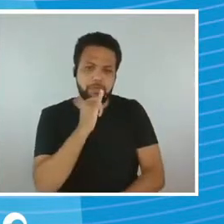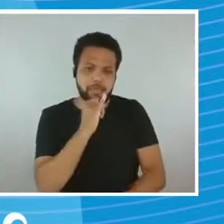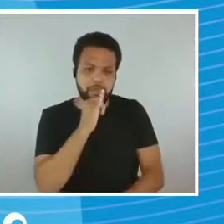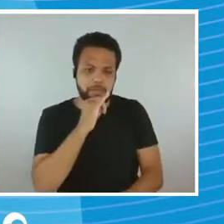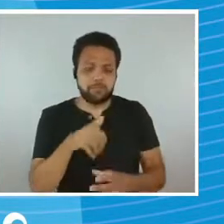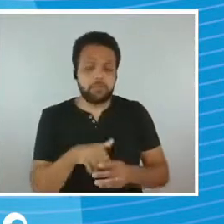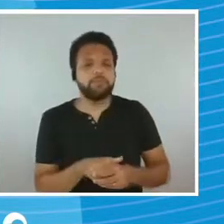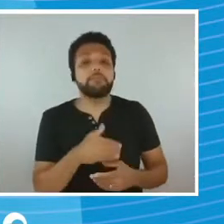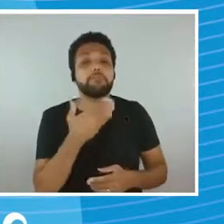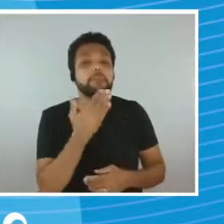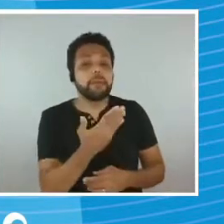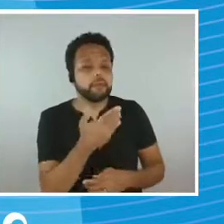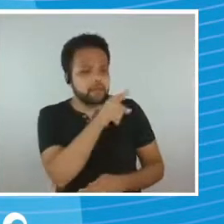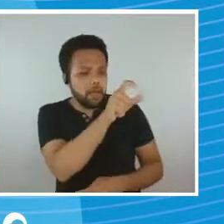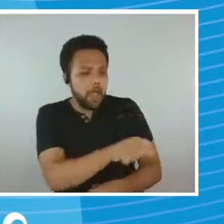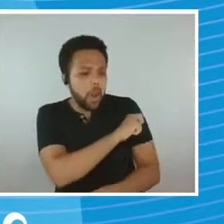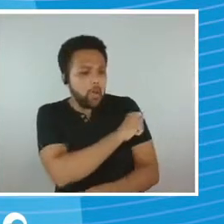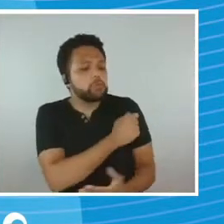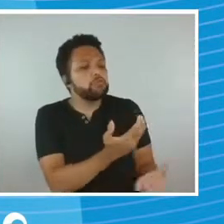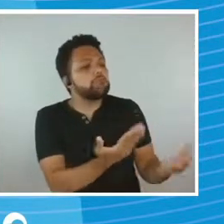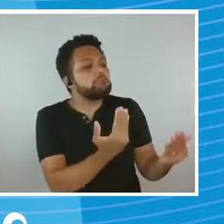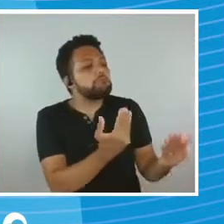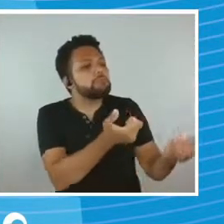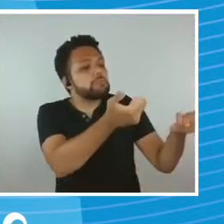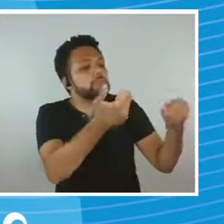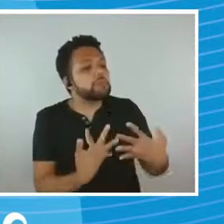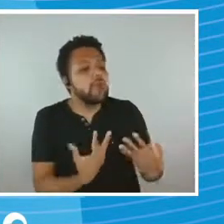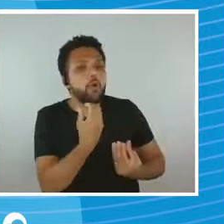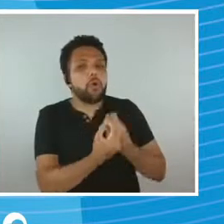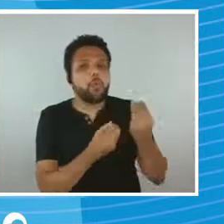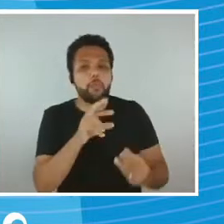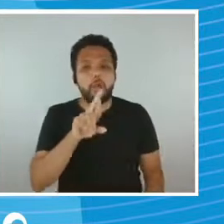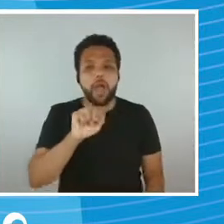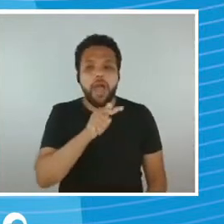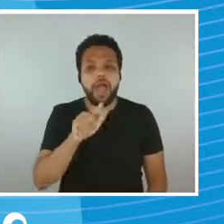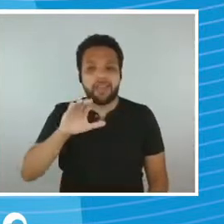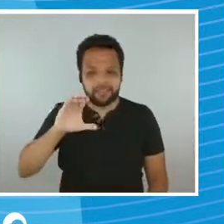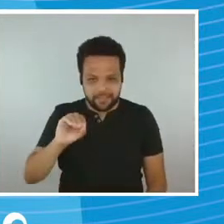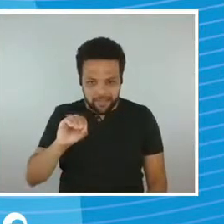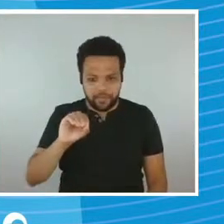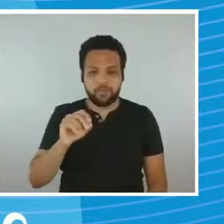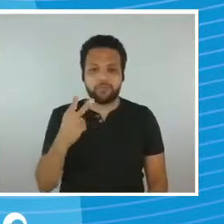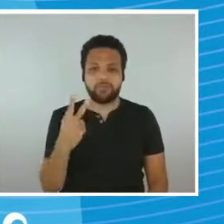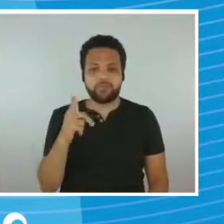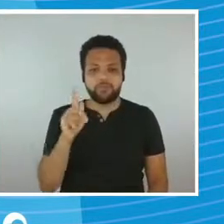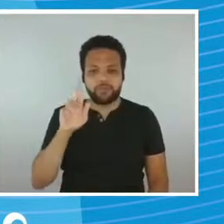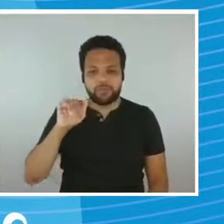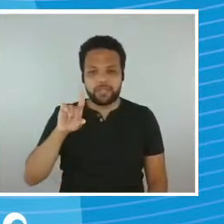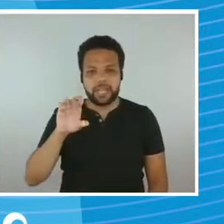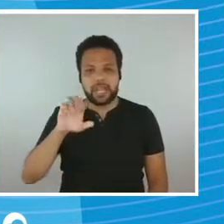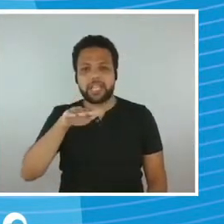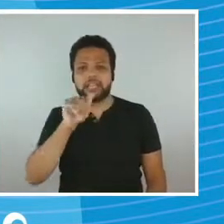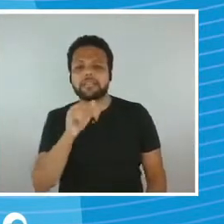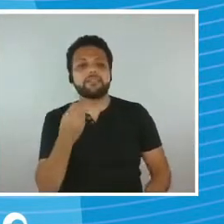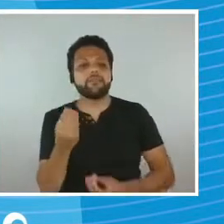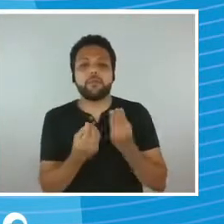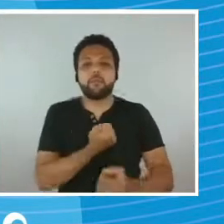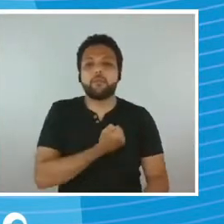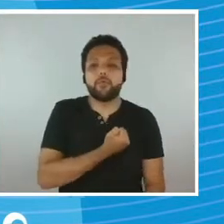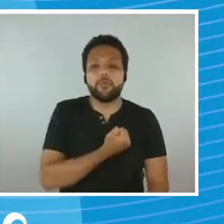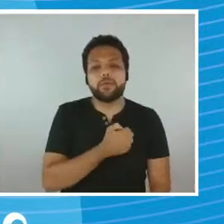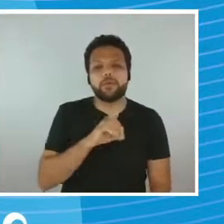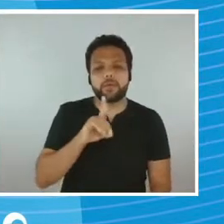tentar expressar um número racional ou uma razão entre duas grandezas, das diferentes formas possíveis, por números decimais, por